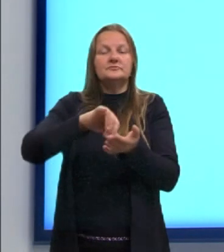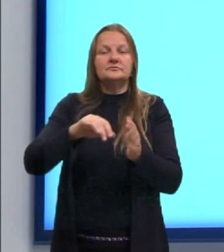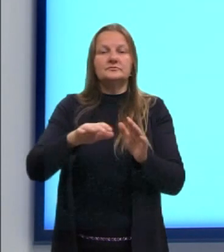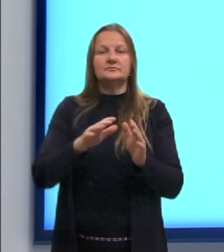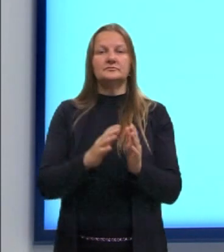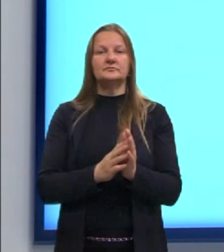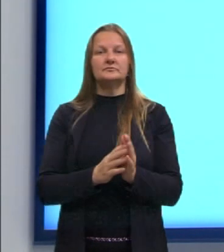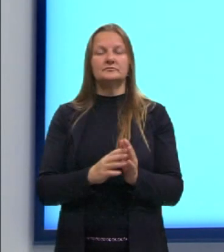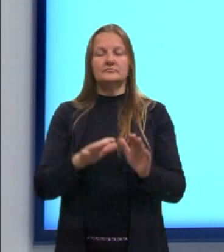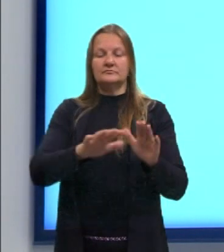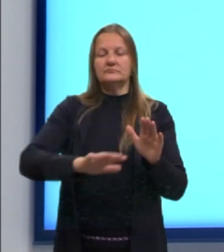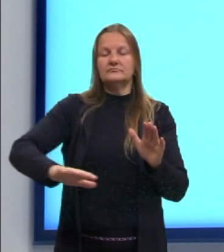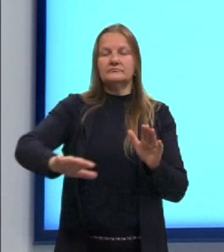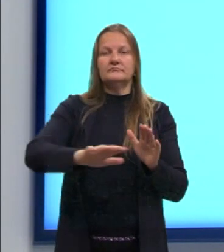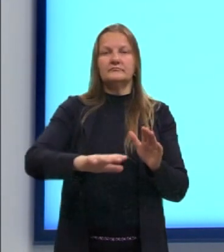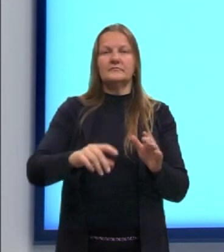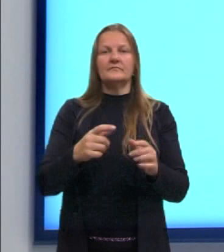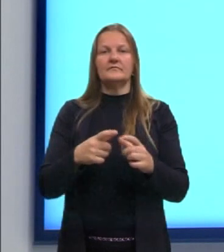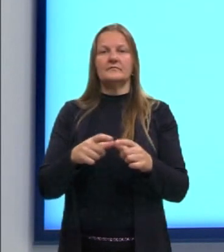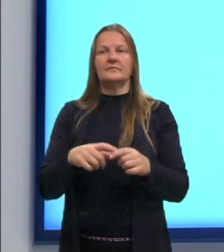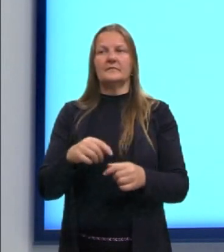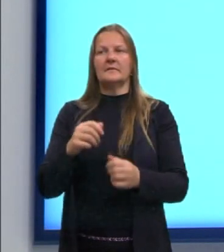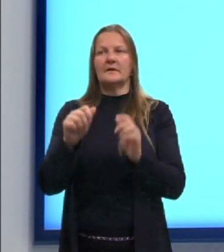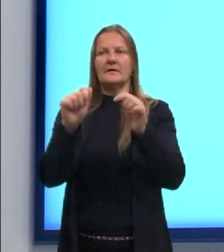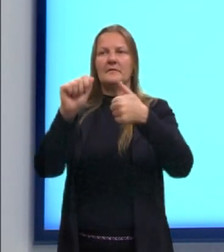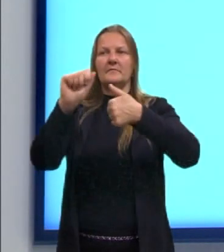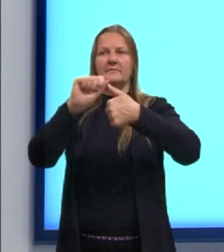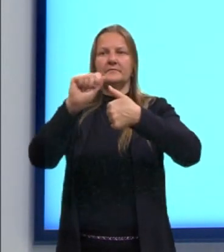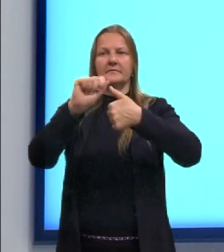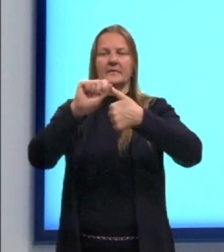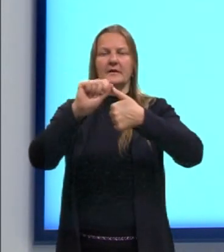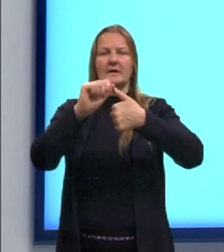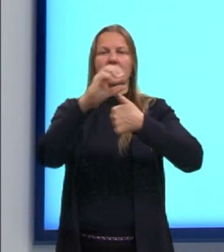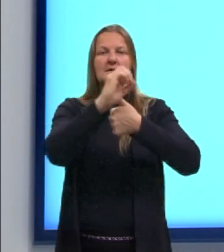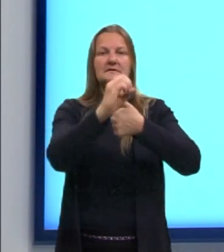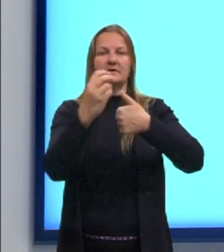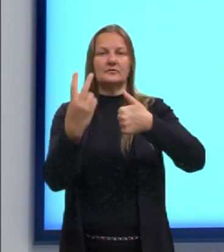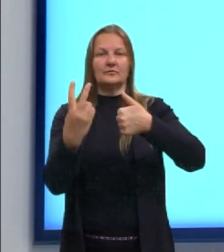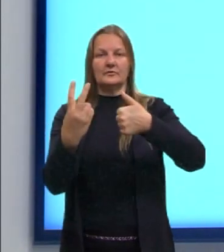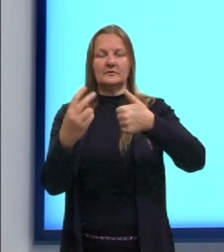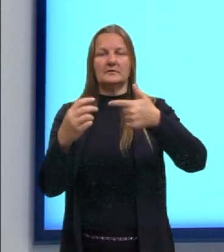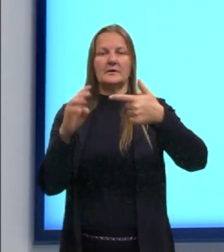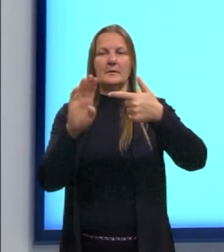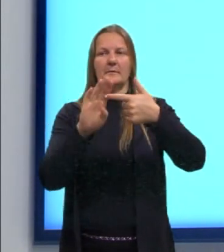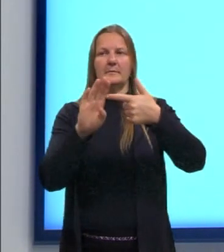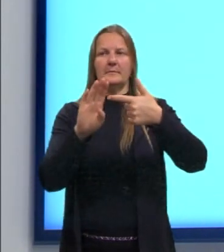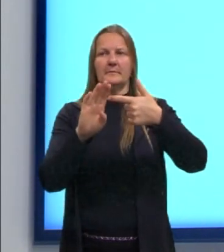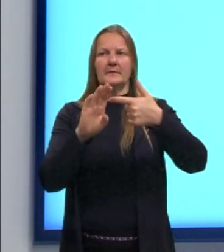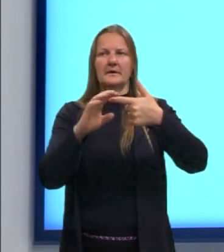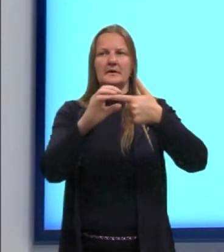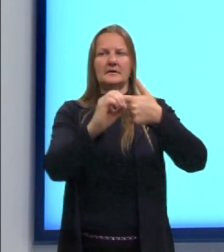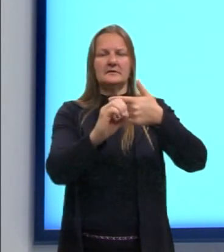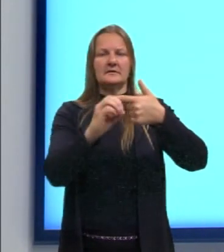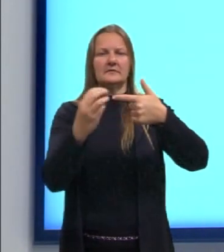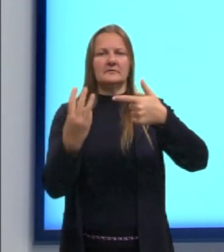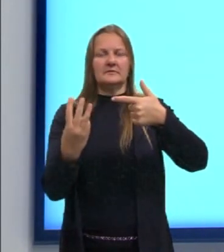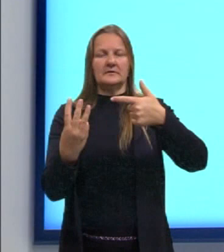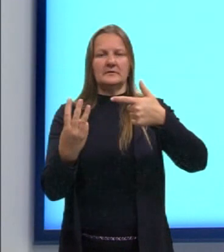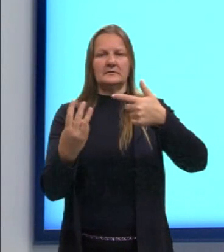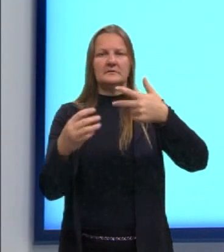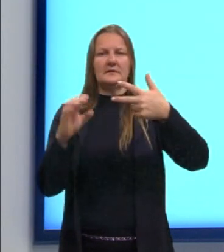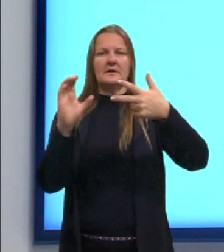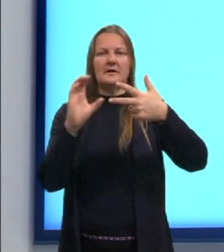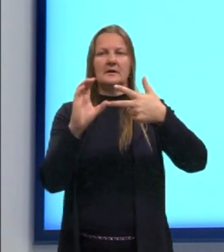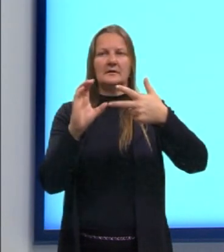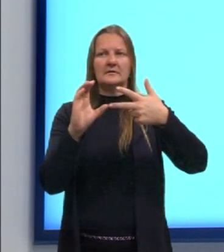cartesiano será: na letra A, o par ordenado 0 e 2, letra B, o par ordenado 0 e